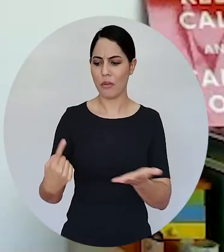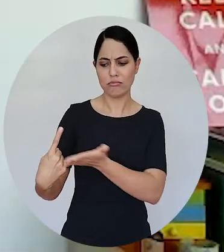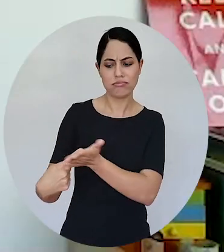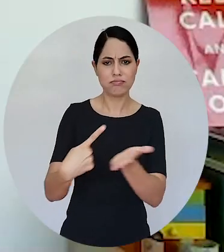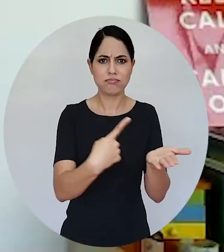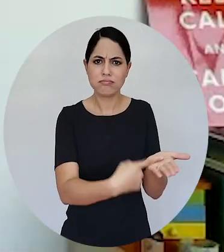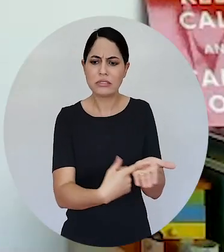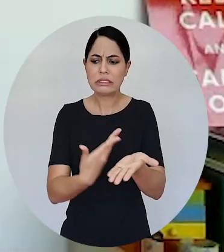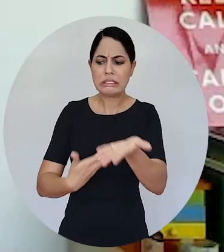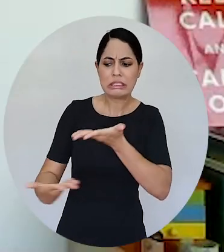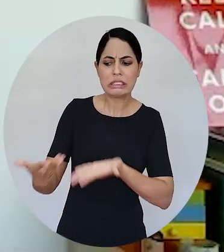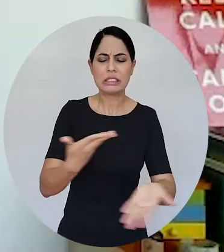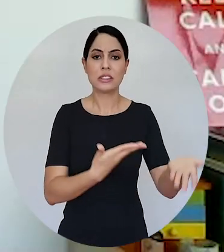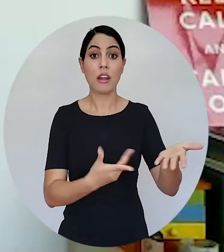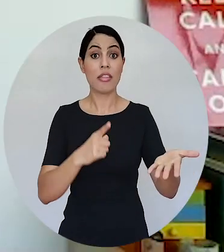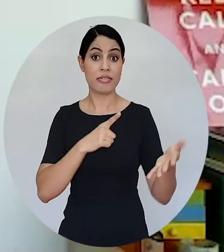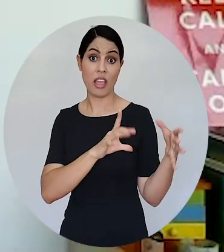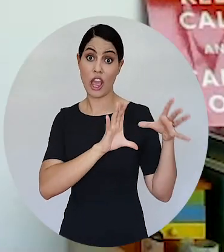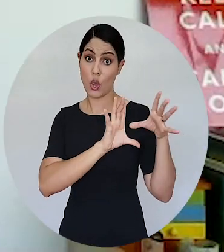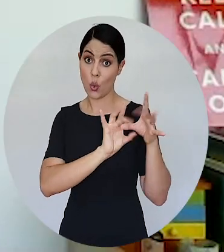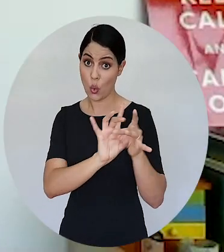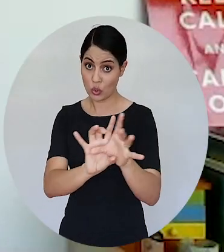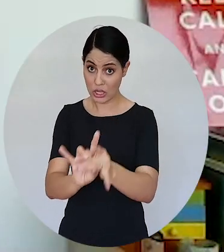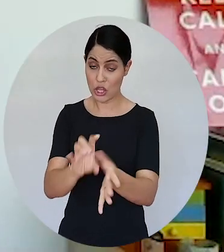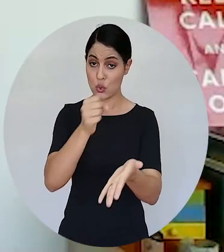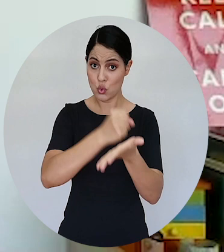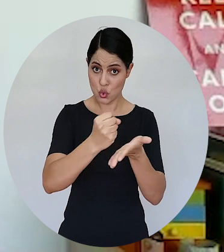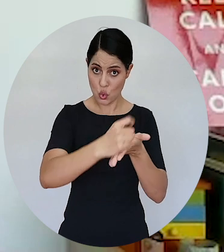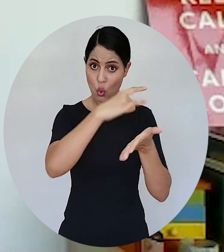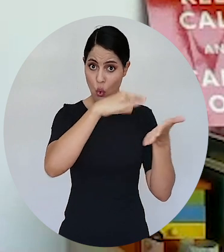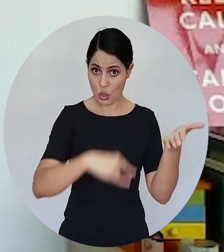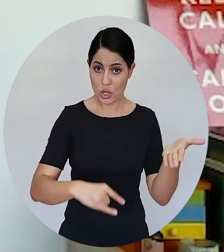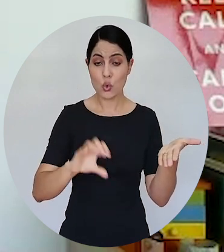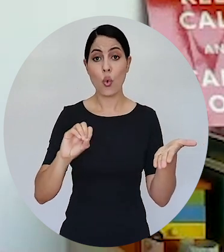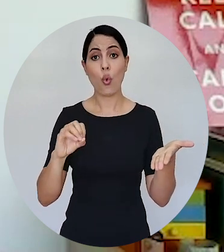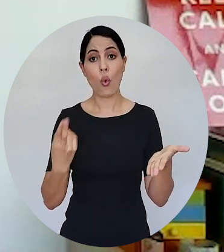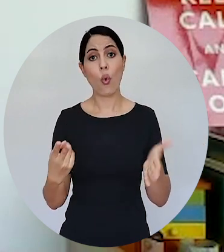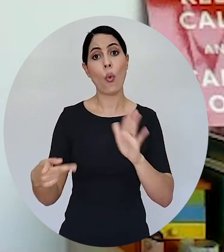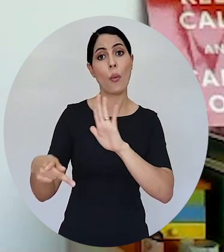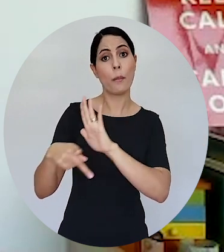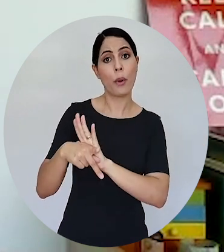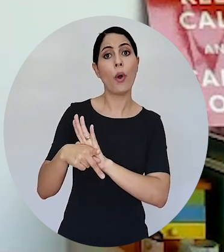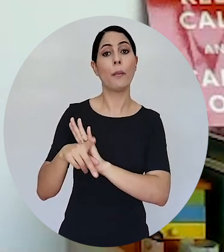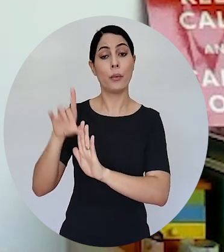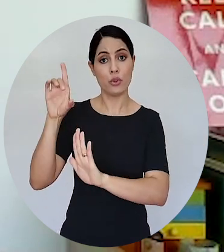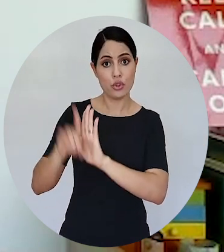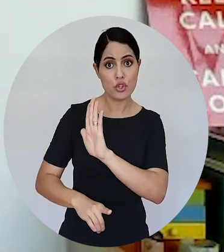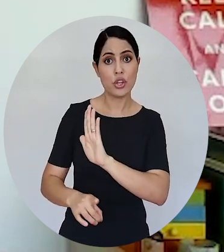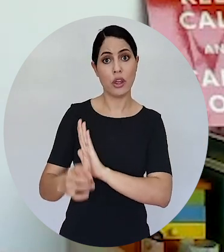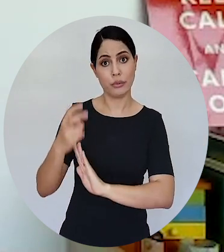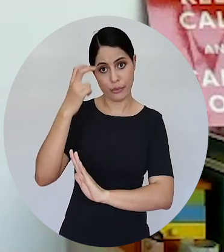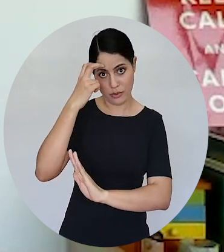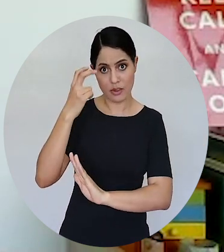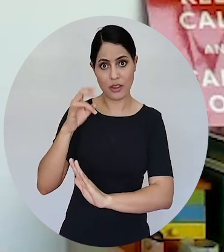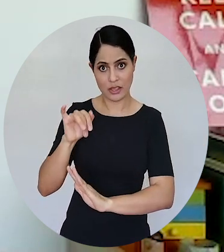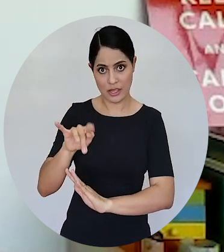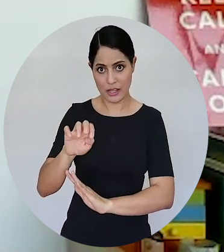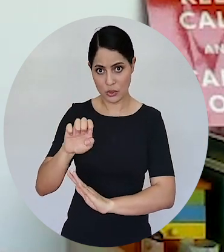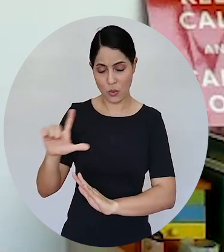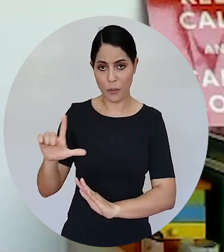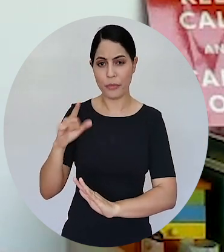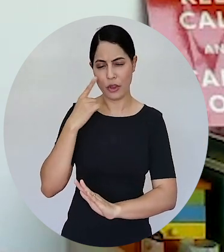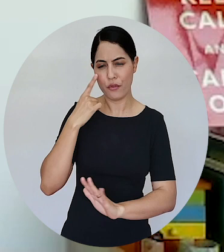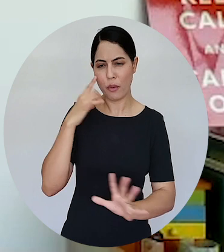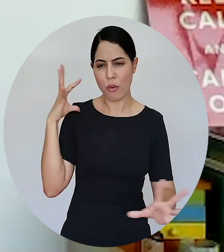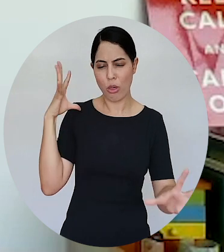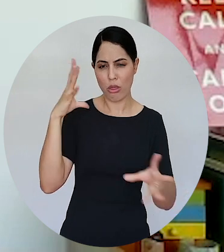mediação em contextos, a gente pode olhar para tanto contextos contratuais quanto contextos de propriedade intelectual para entender melhor.